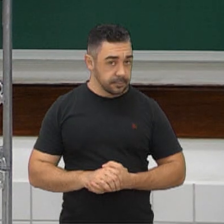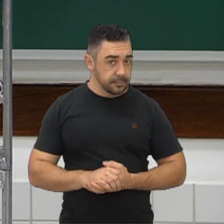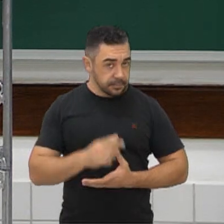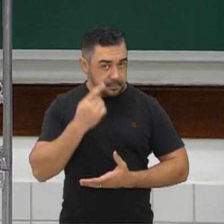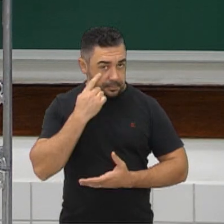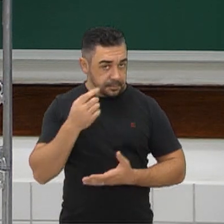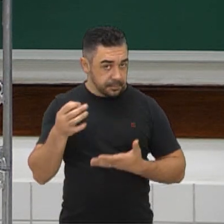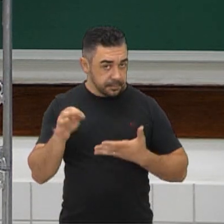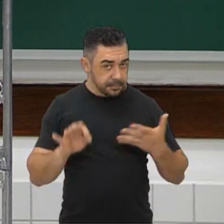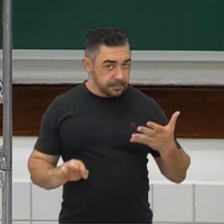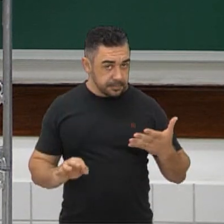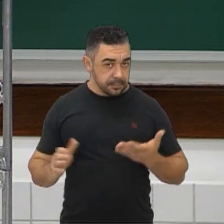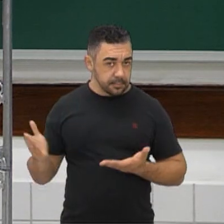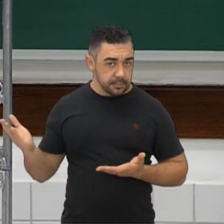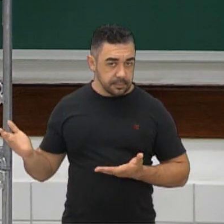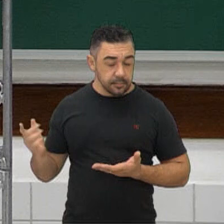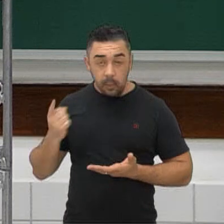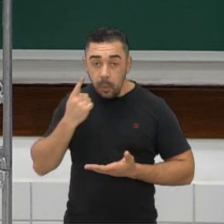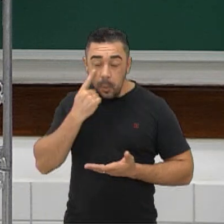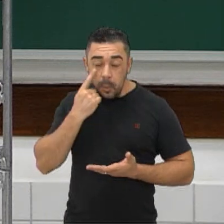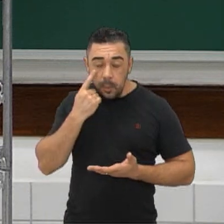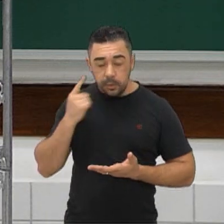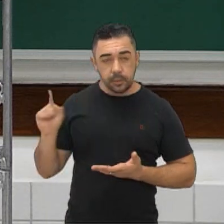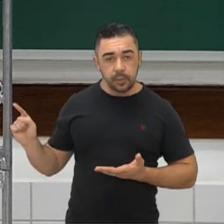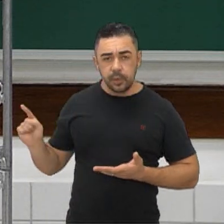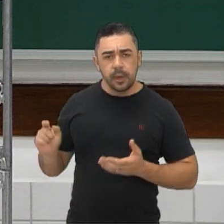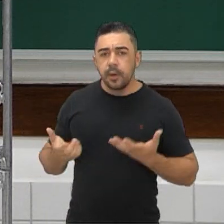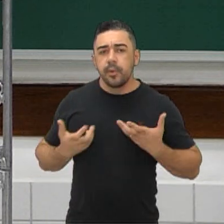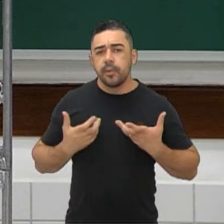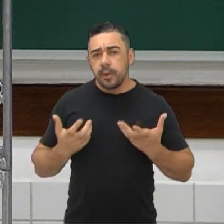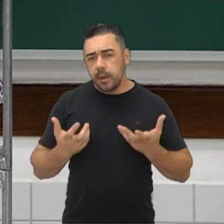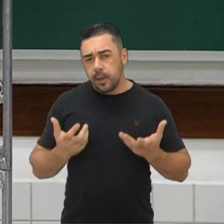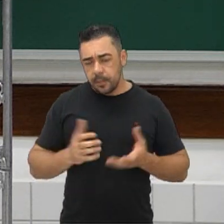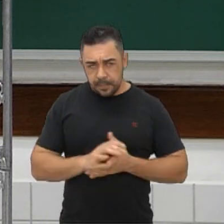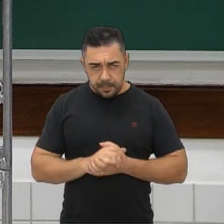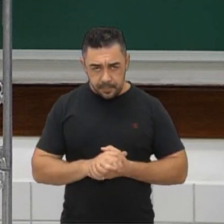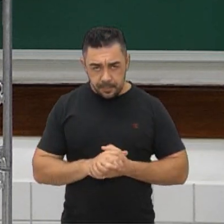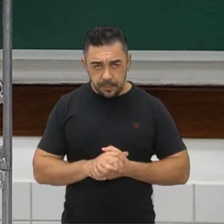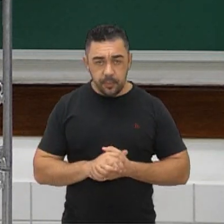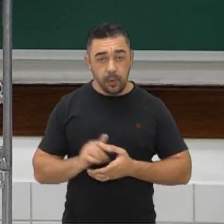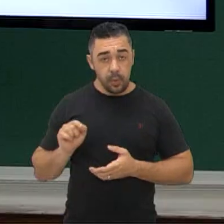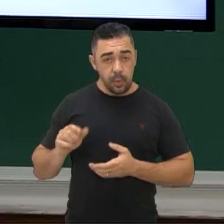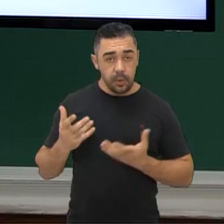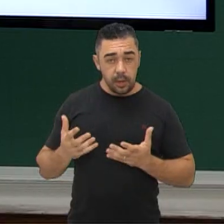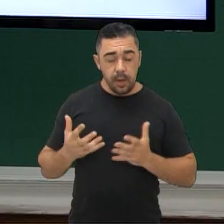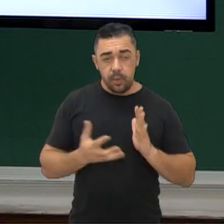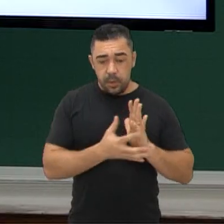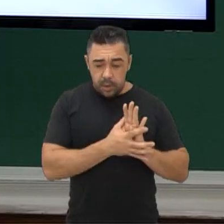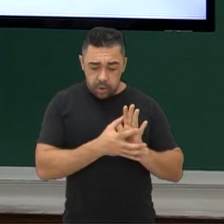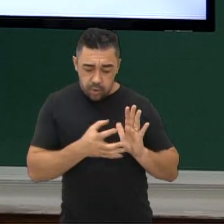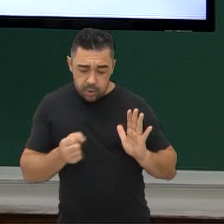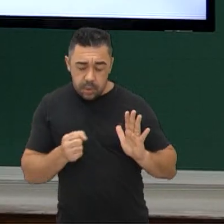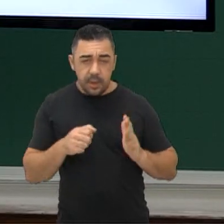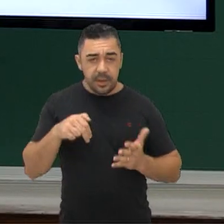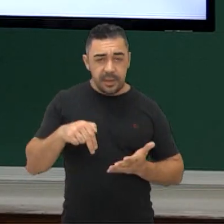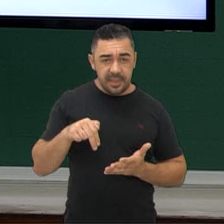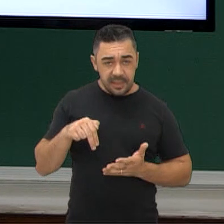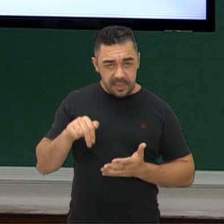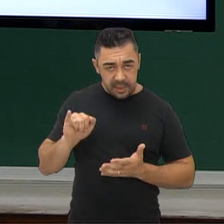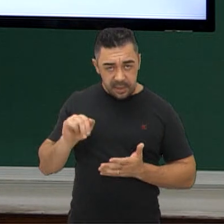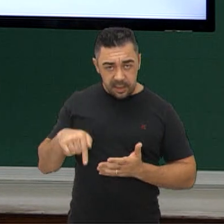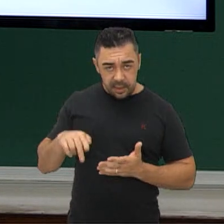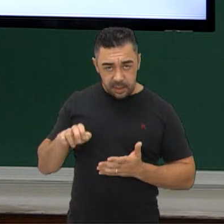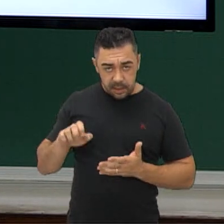Vamos para a correção da atividade? Olha só, o que eu quero nessa situação aqui? Que o níquel fique recobrindo a